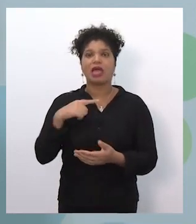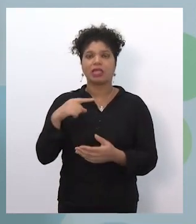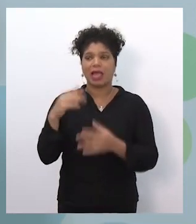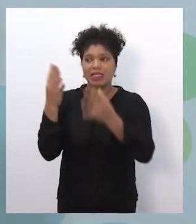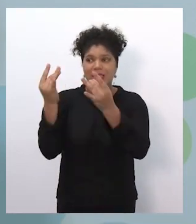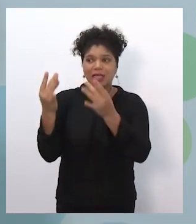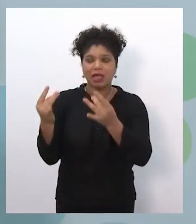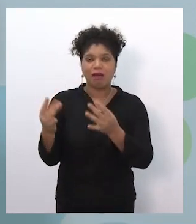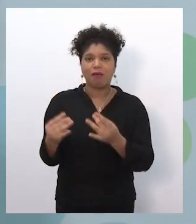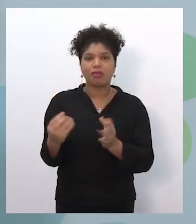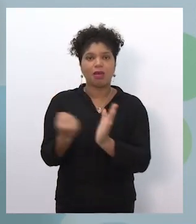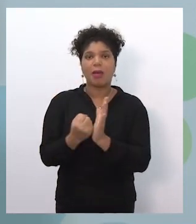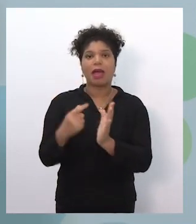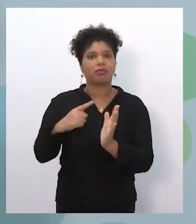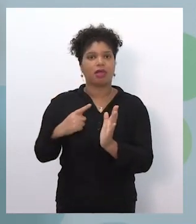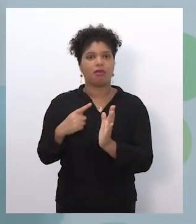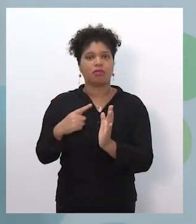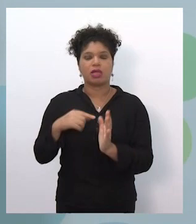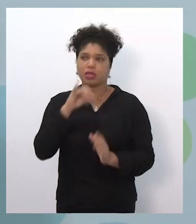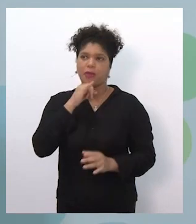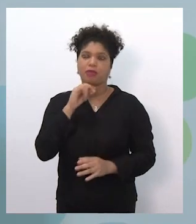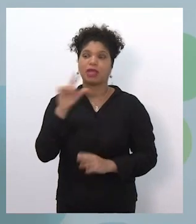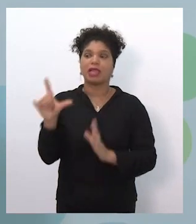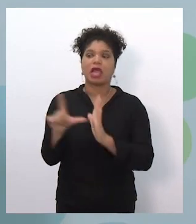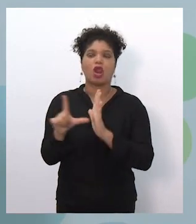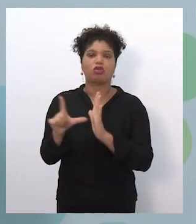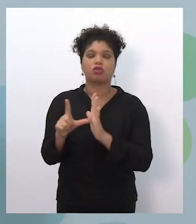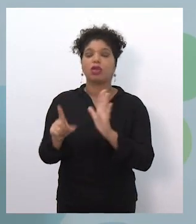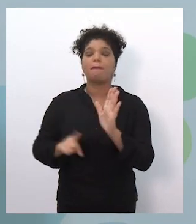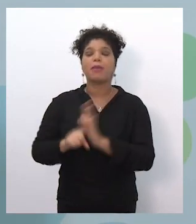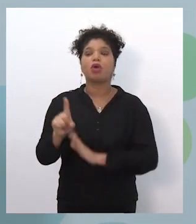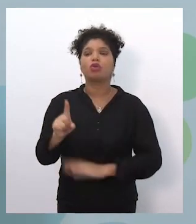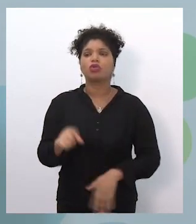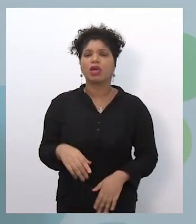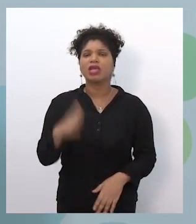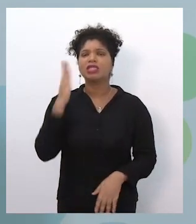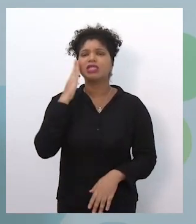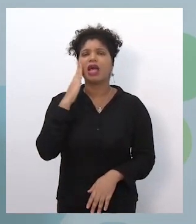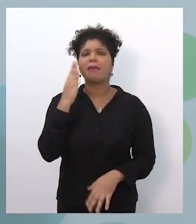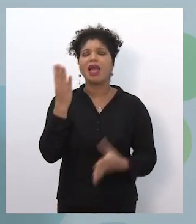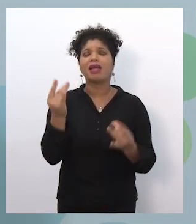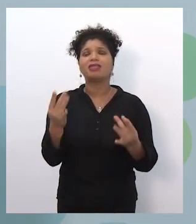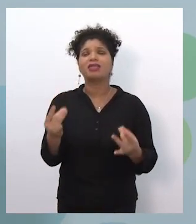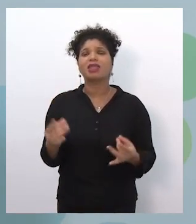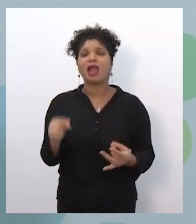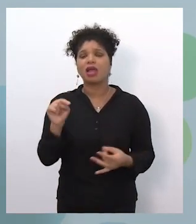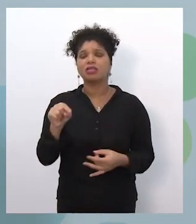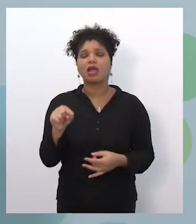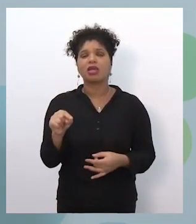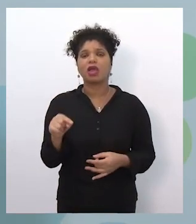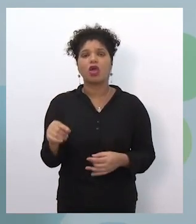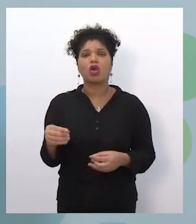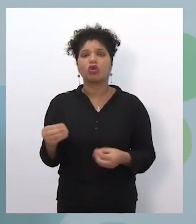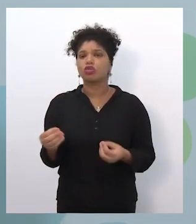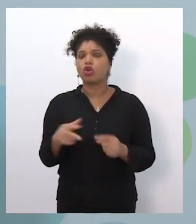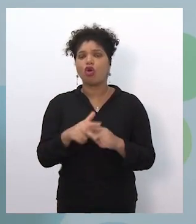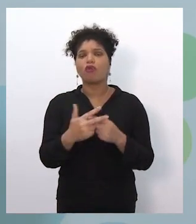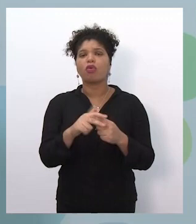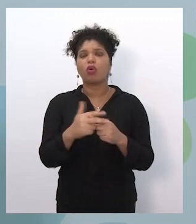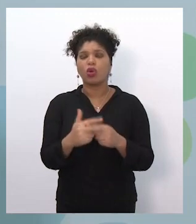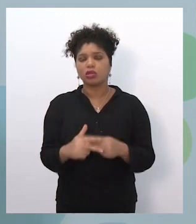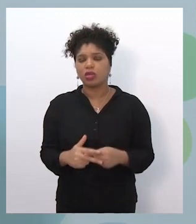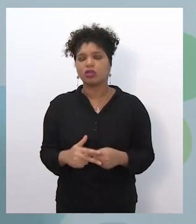especificações, sempre tem, tá? Ou na loja você pergunta para o rapaz, eu quero saber as especificações dessa configuração de notebook,